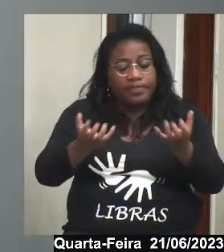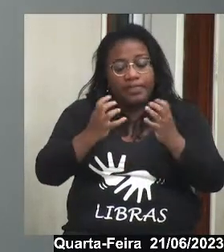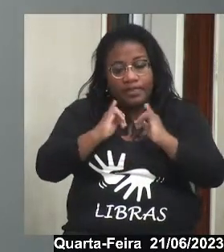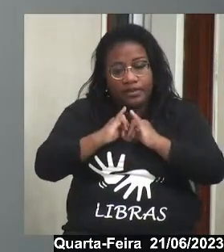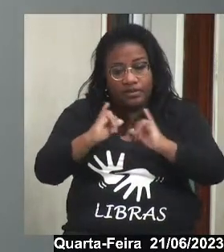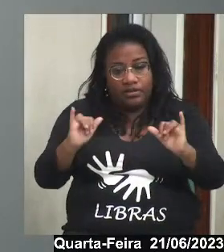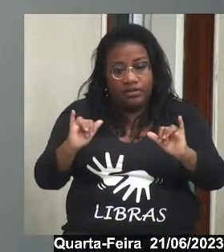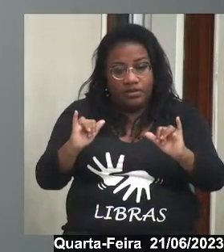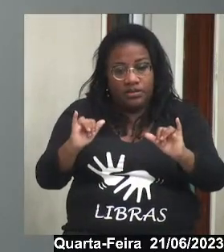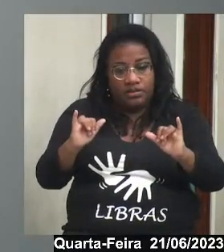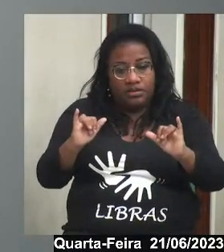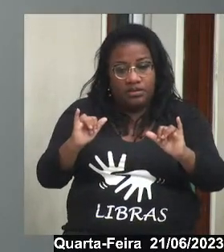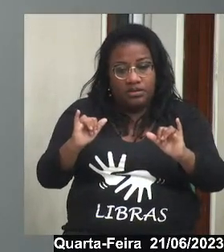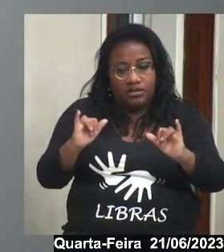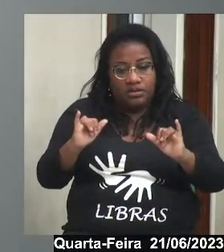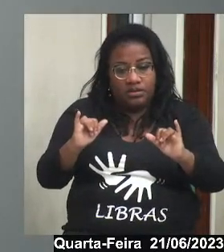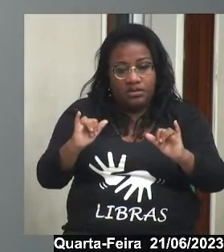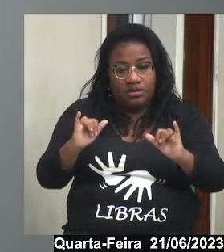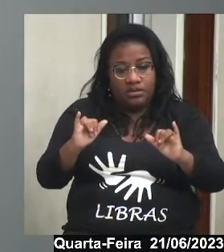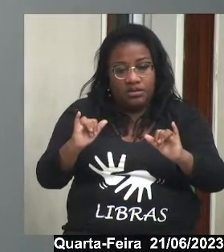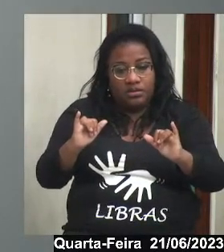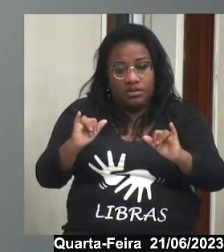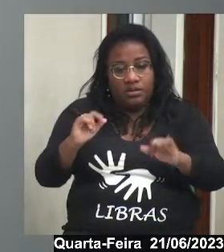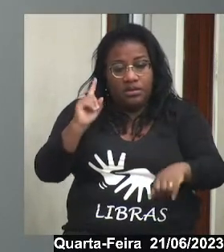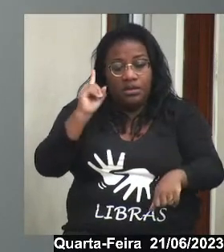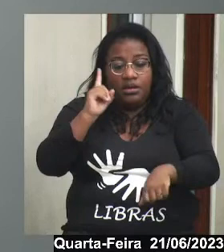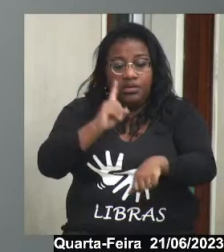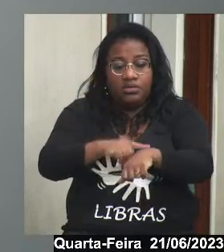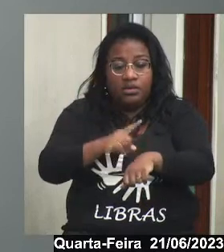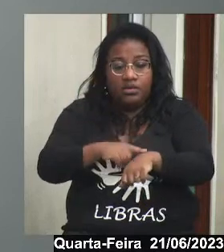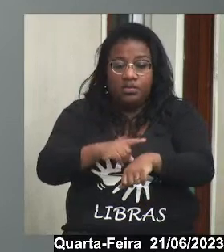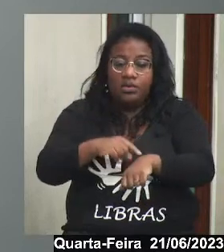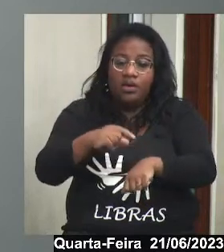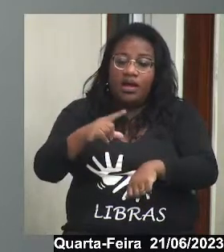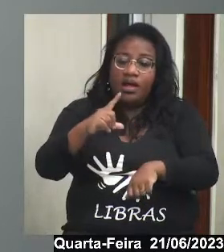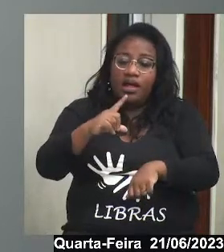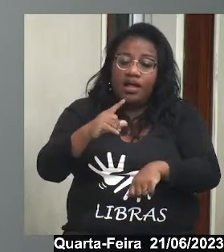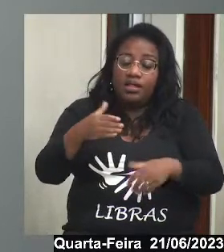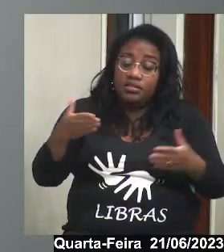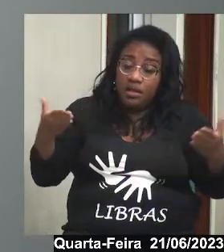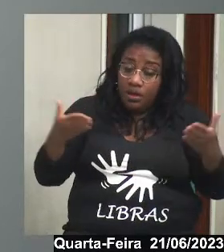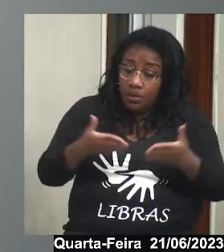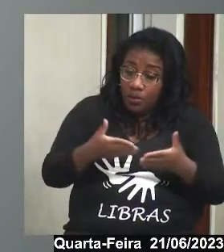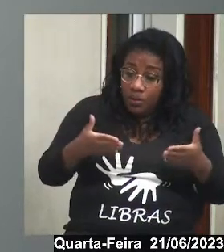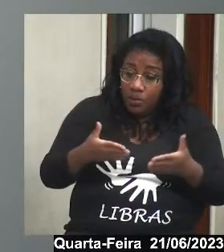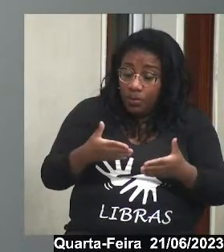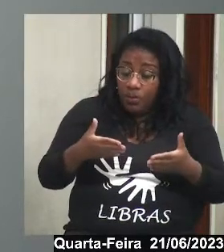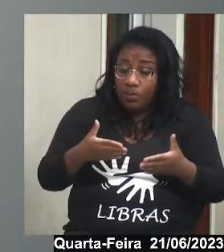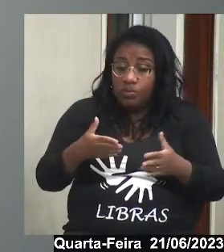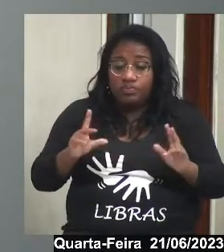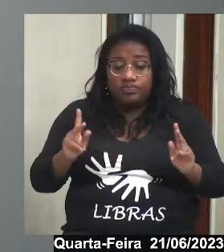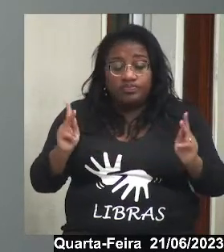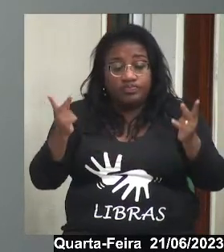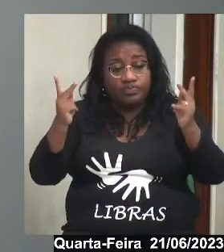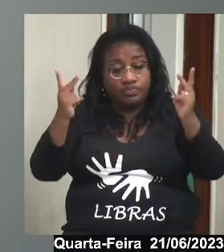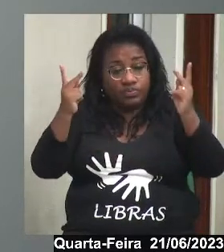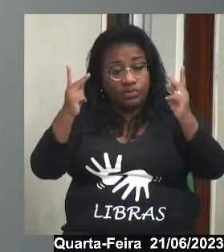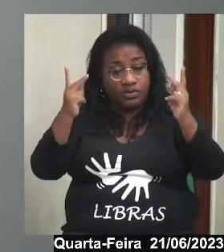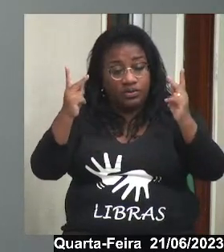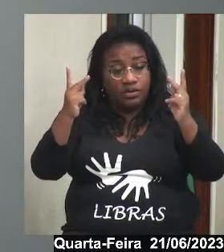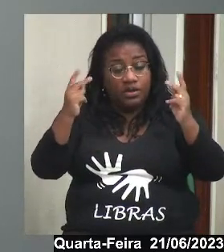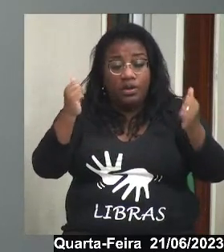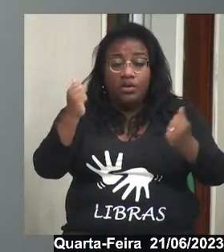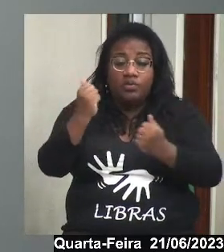Mas eu queria dizer, o movimento até aqui nos trouxe vitórias. Ontem o vice-prefeito teve que,